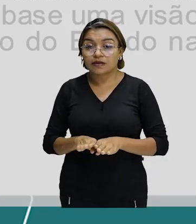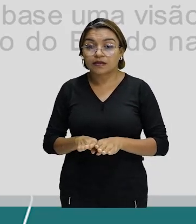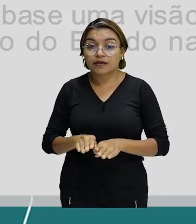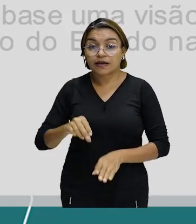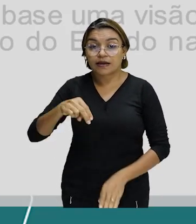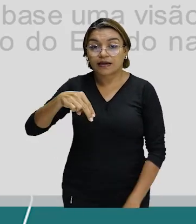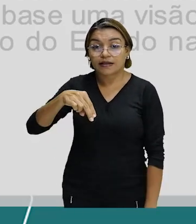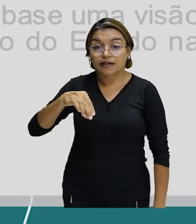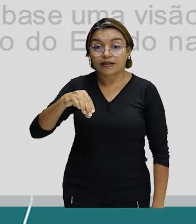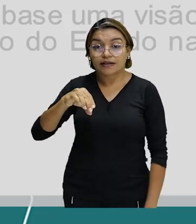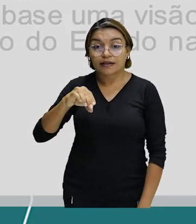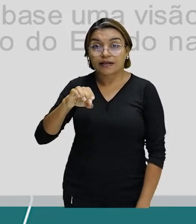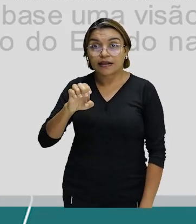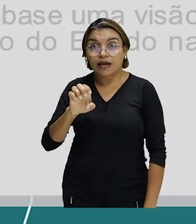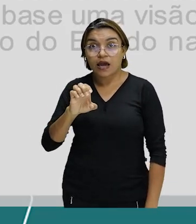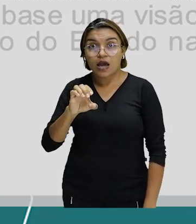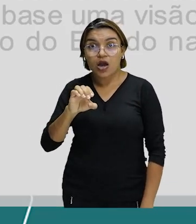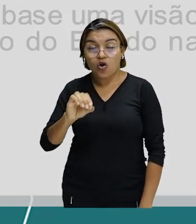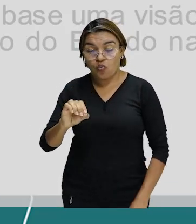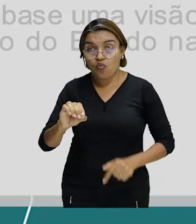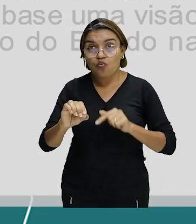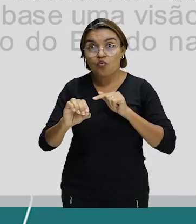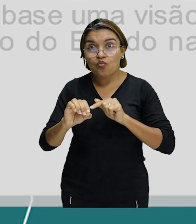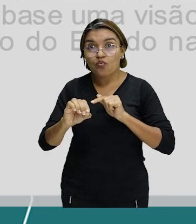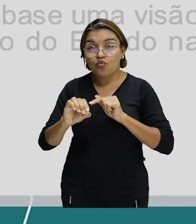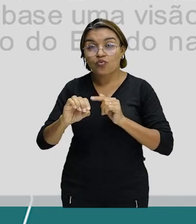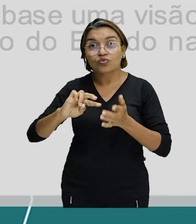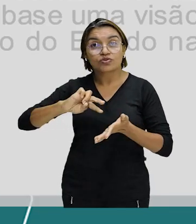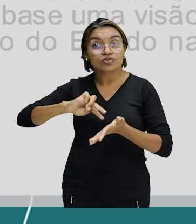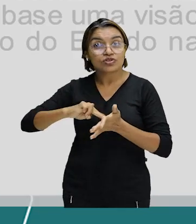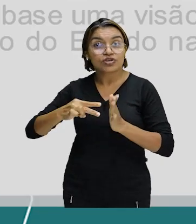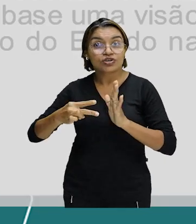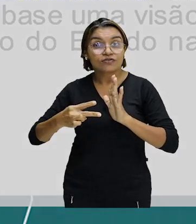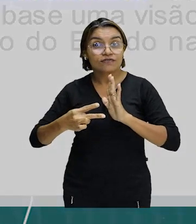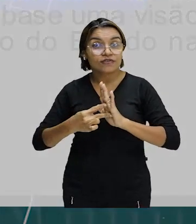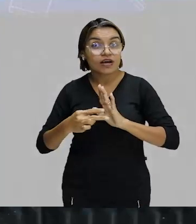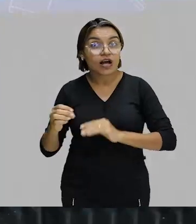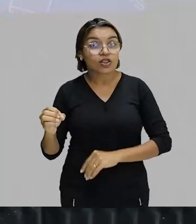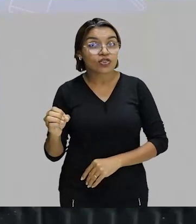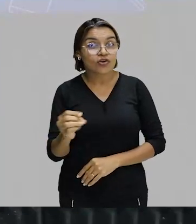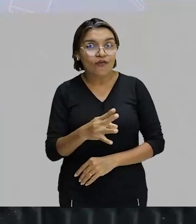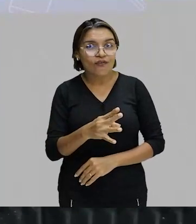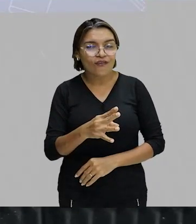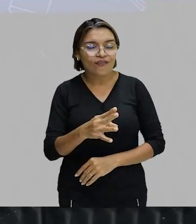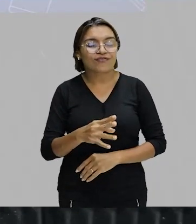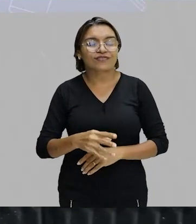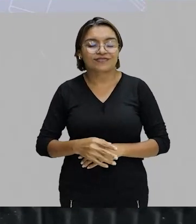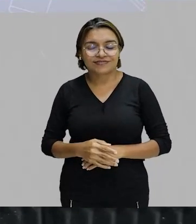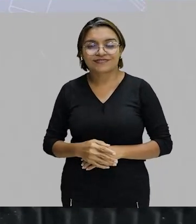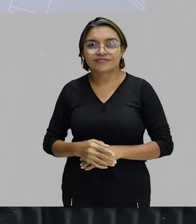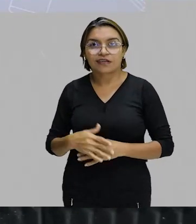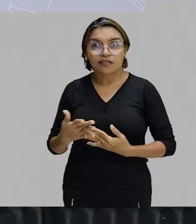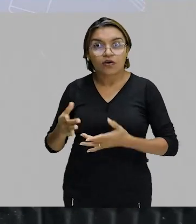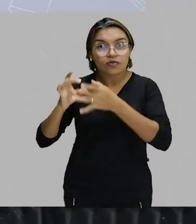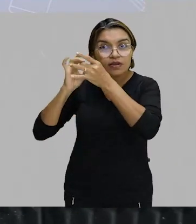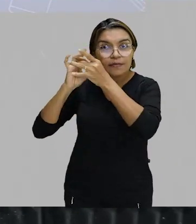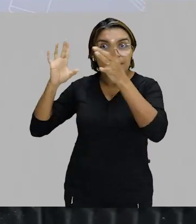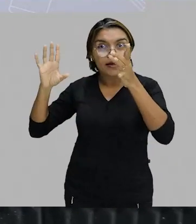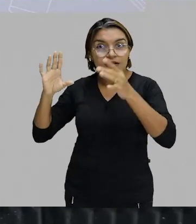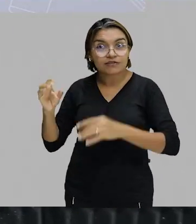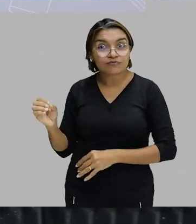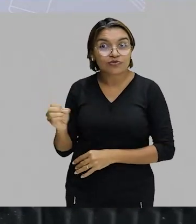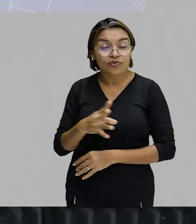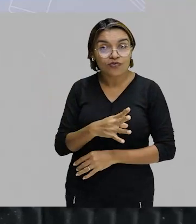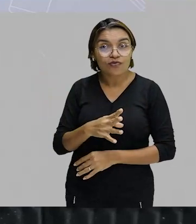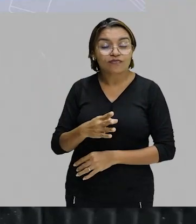neo no comecinho da palavra, ele indica o quê? Algo que é novo. O neoliberalismo é o novo